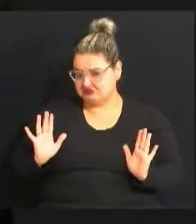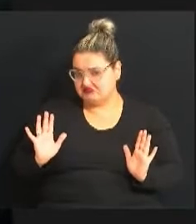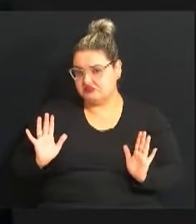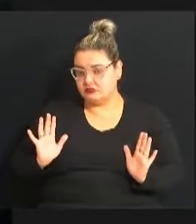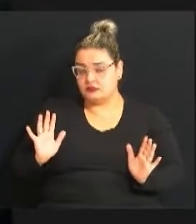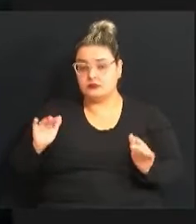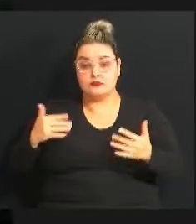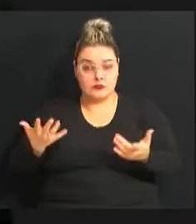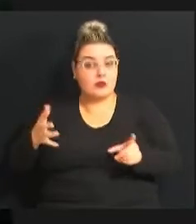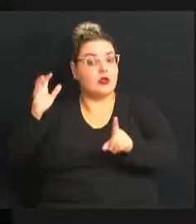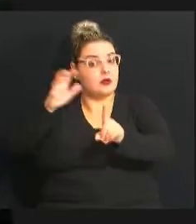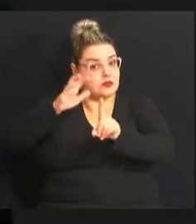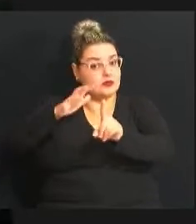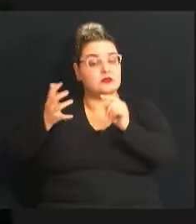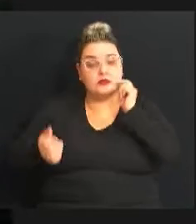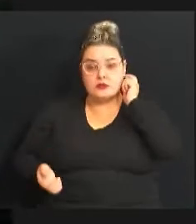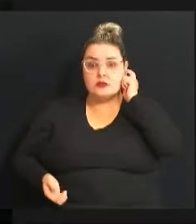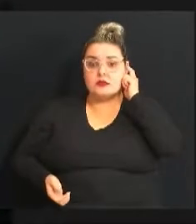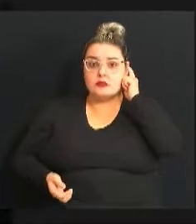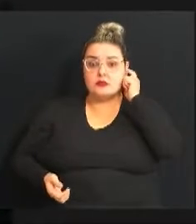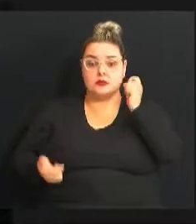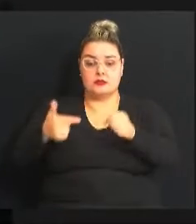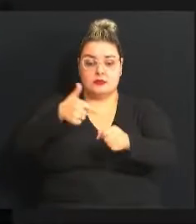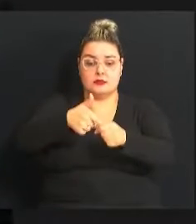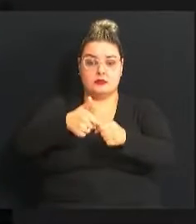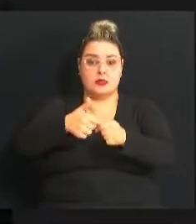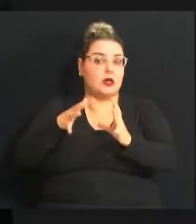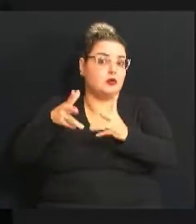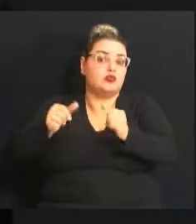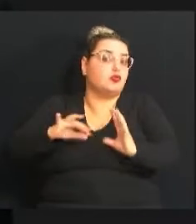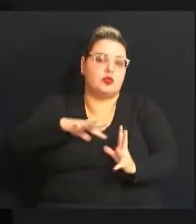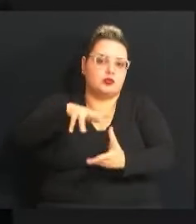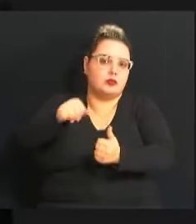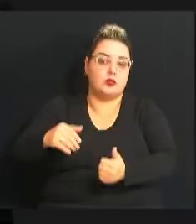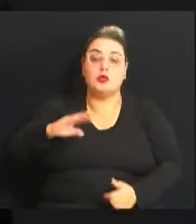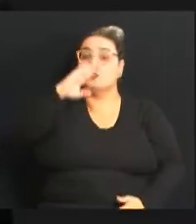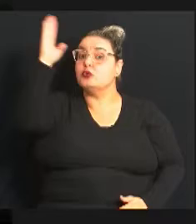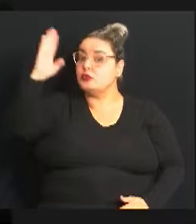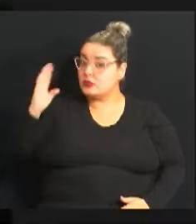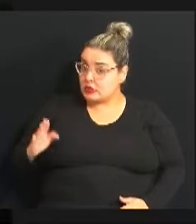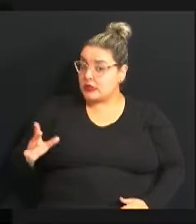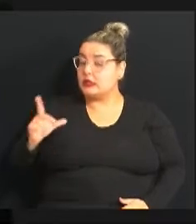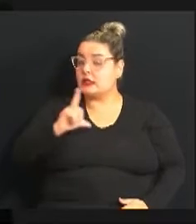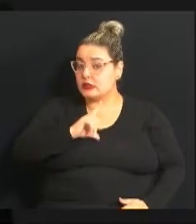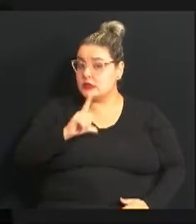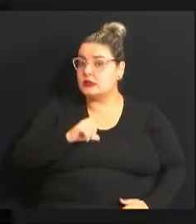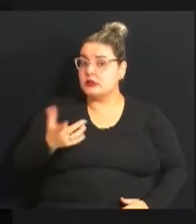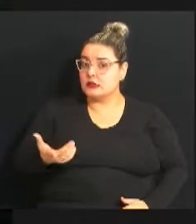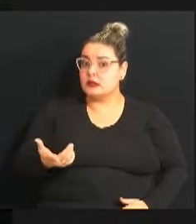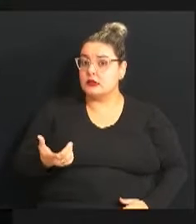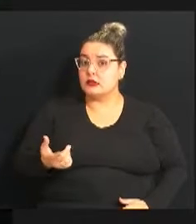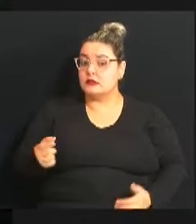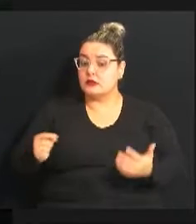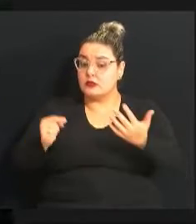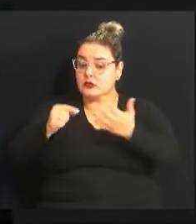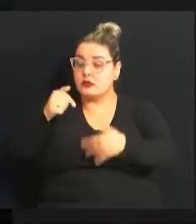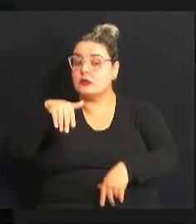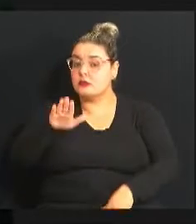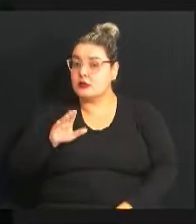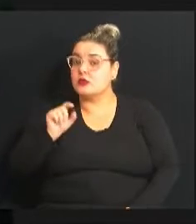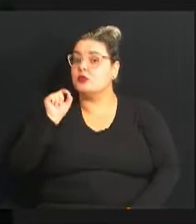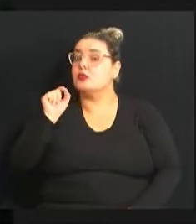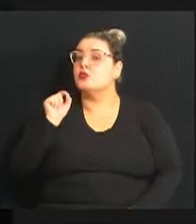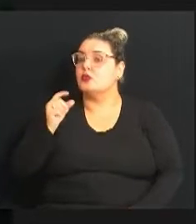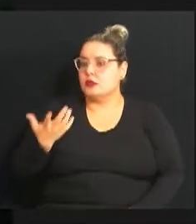isso influenciou o preço dos combustíveis no mundo inteiro. No Brasil, você ainda teve um fator a mais, que foi a